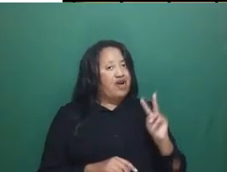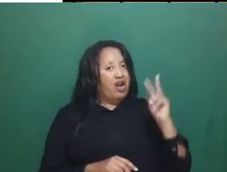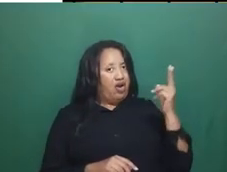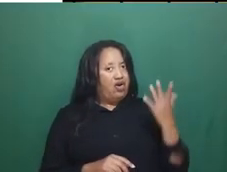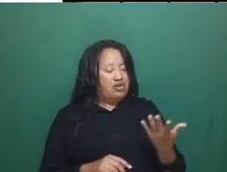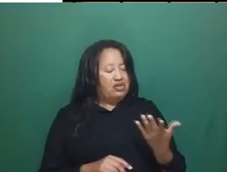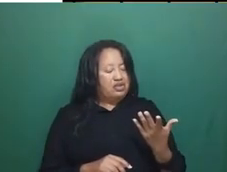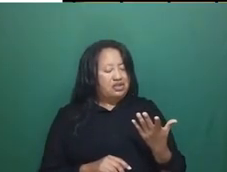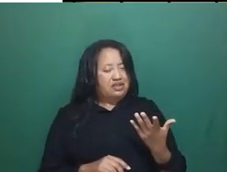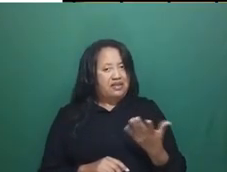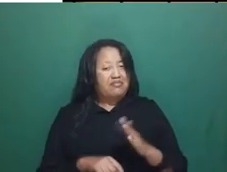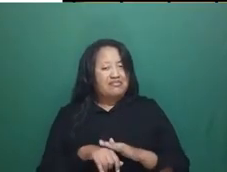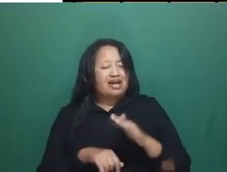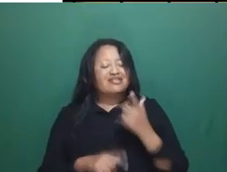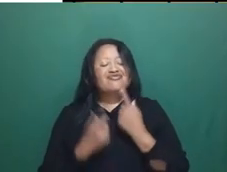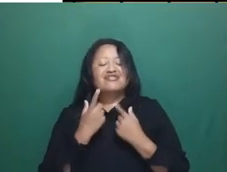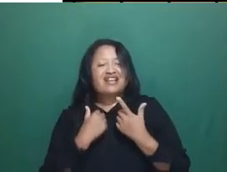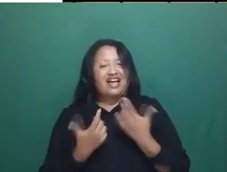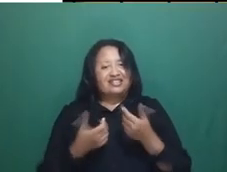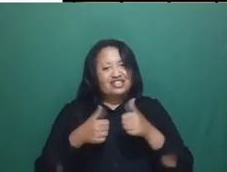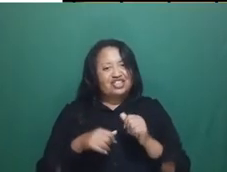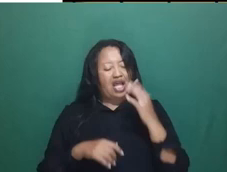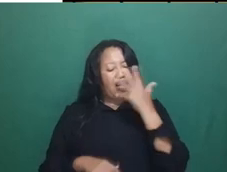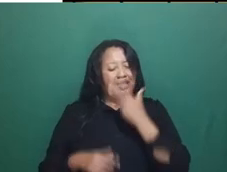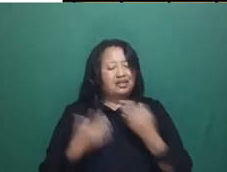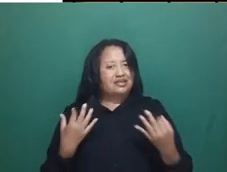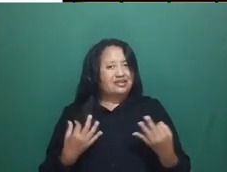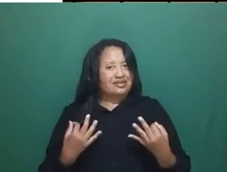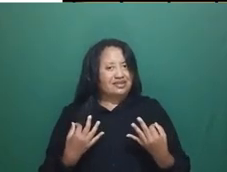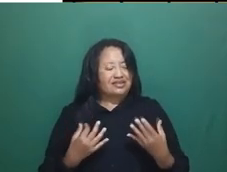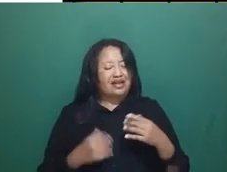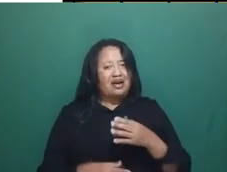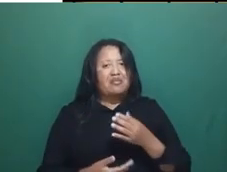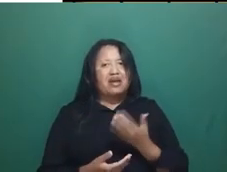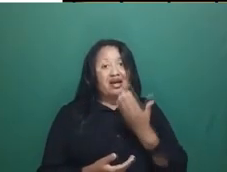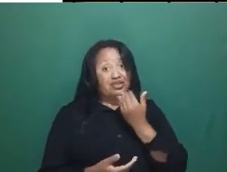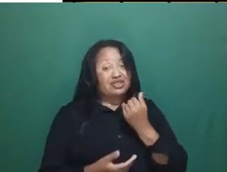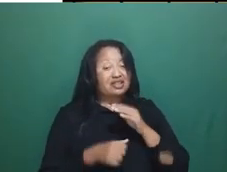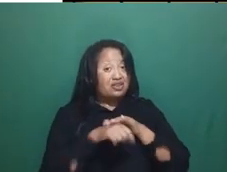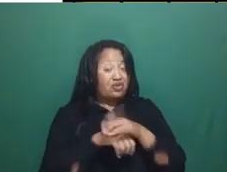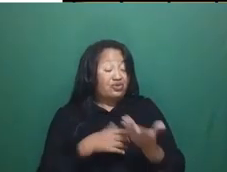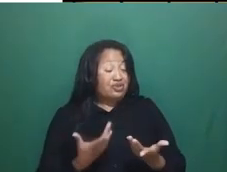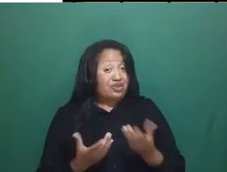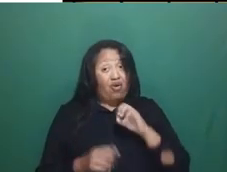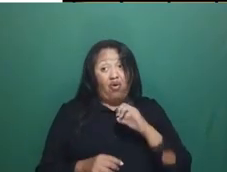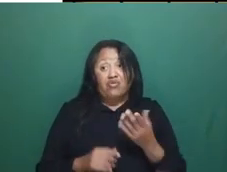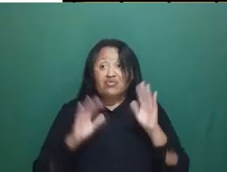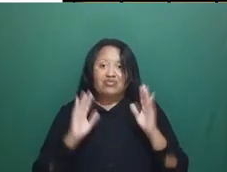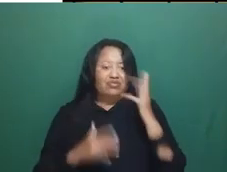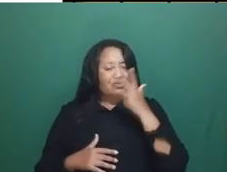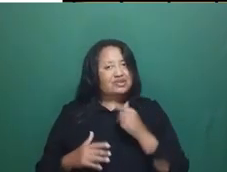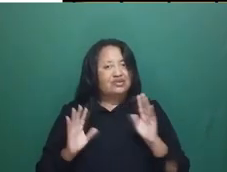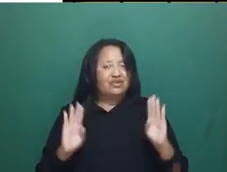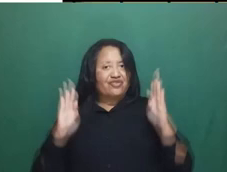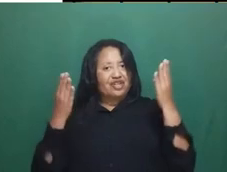prática acaba valendo mais a vontade de estar linda para um jantar ou de estar bonito para uma festa do que qualquer que